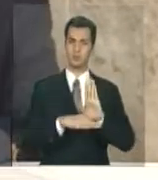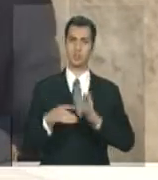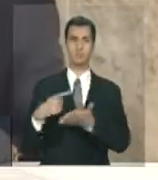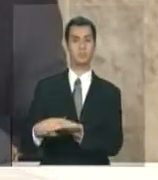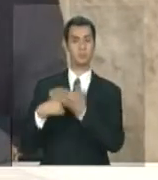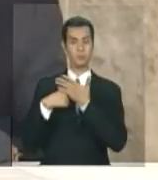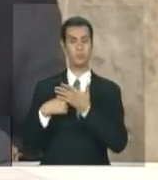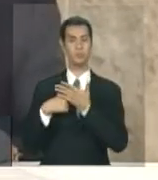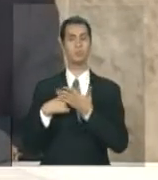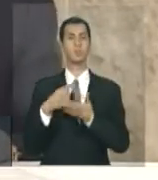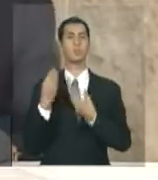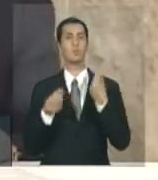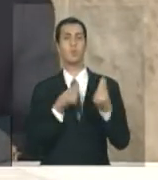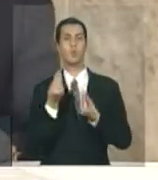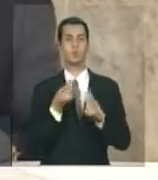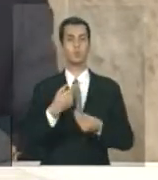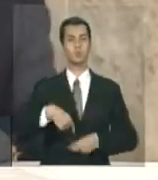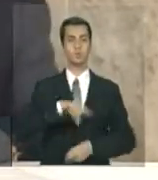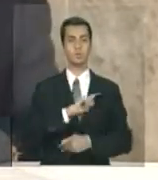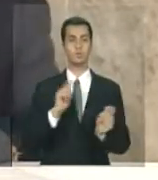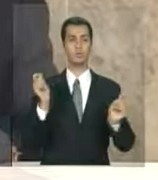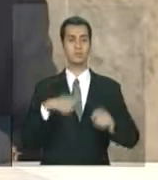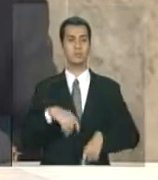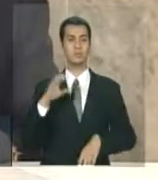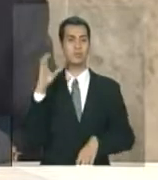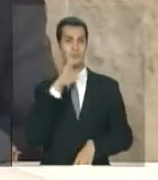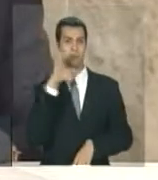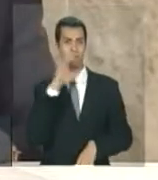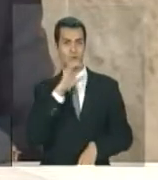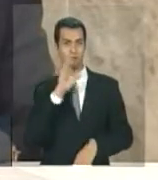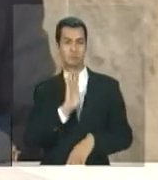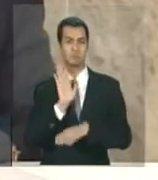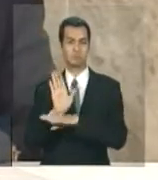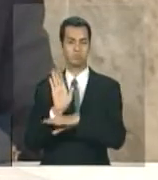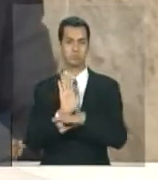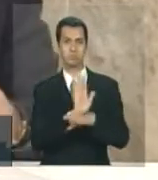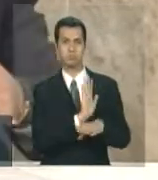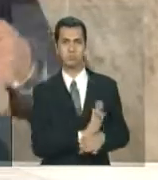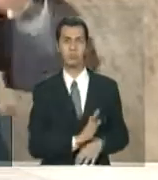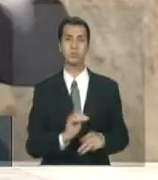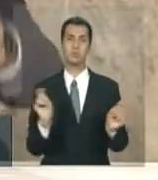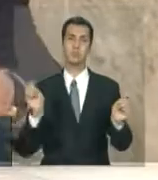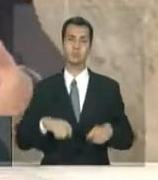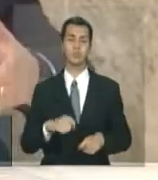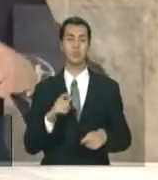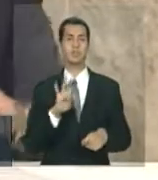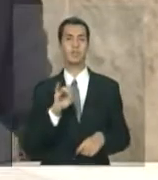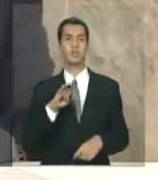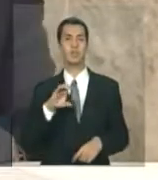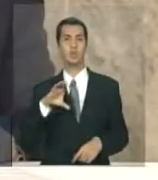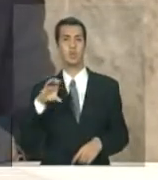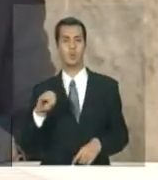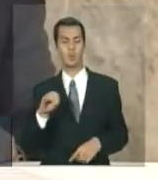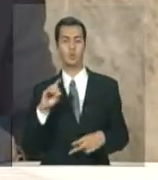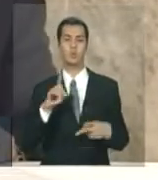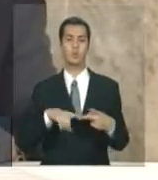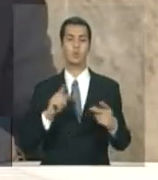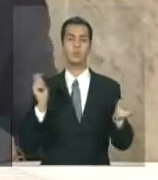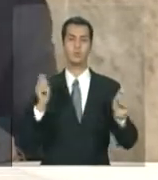projetos, saber como poderíamos acelerar os processos, se poderíamos emprestar técnicos,